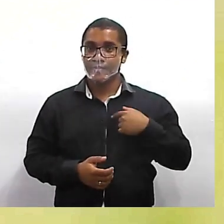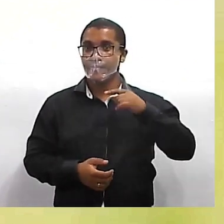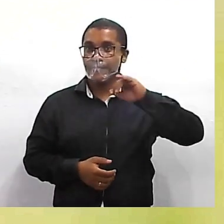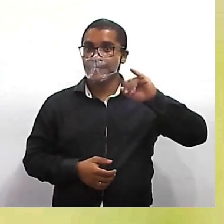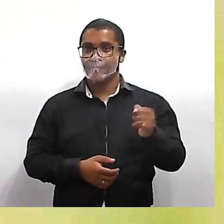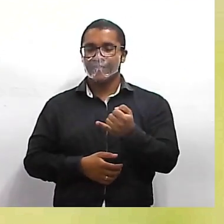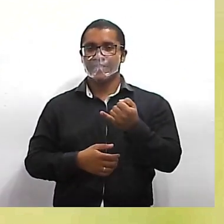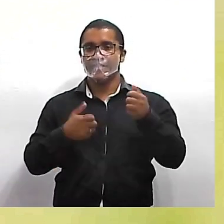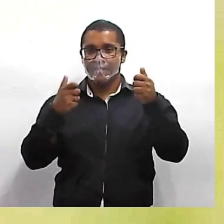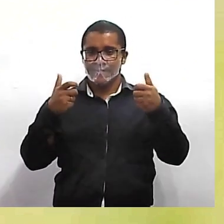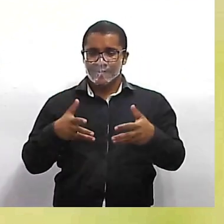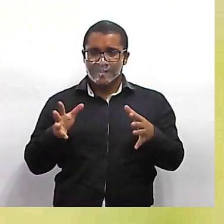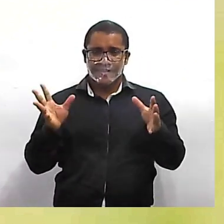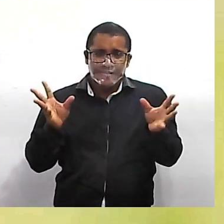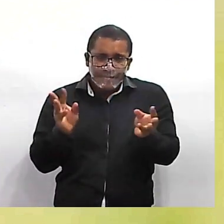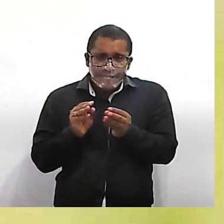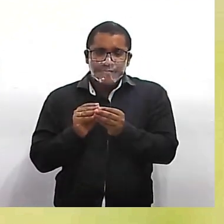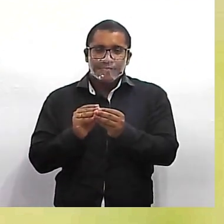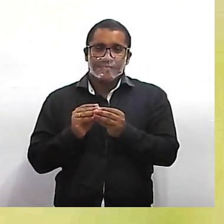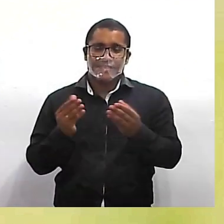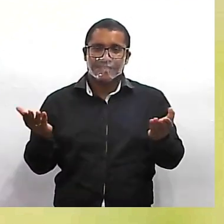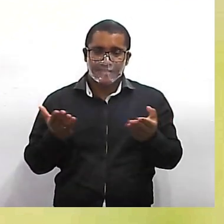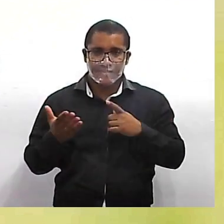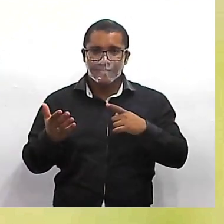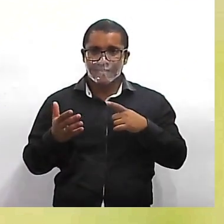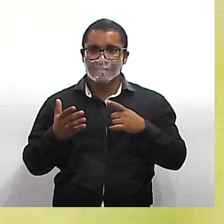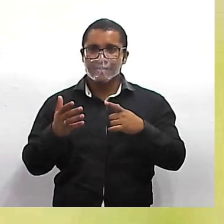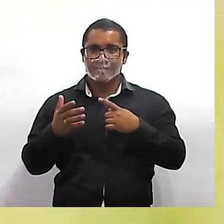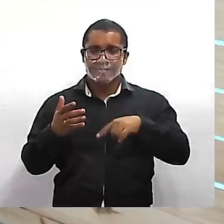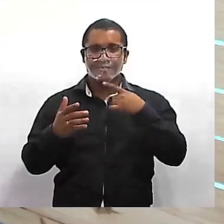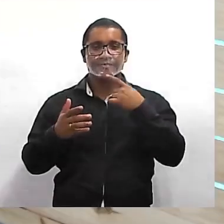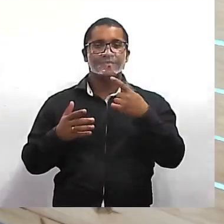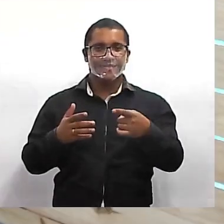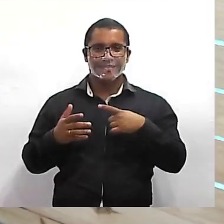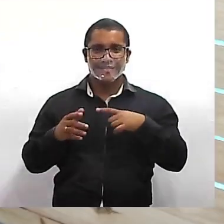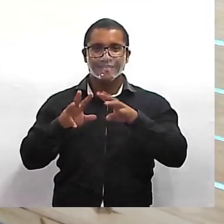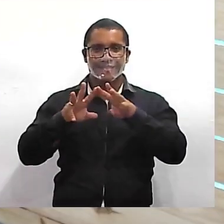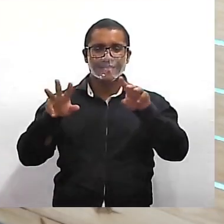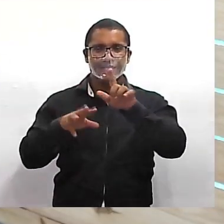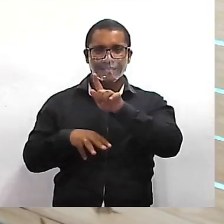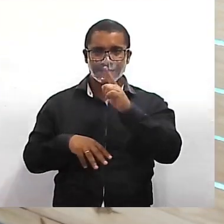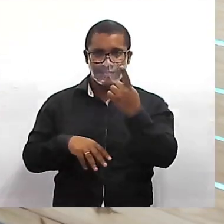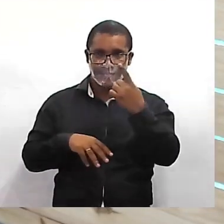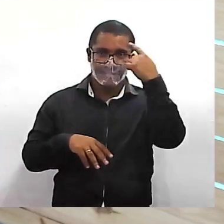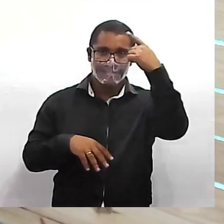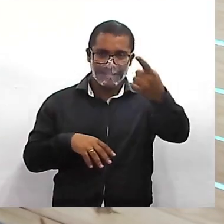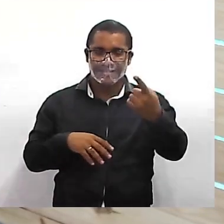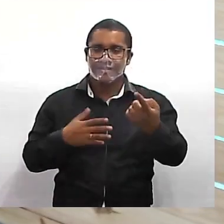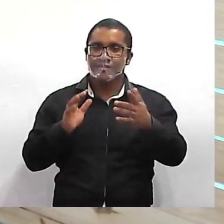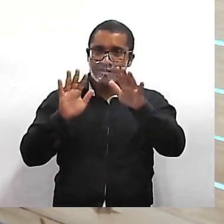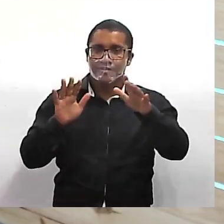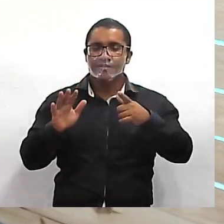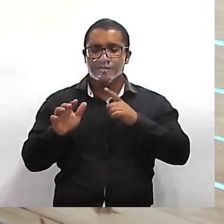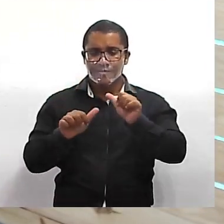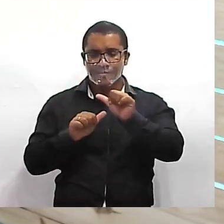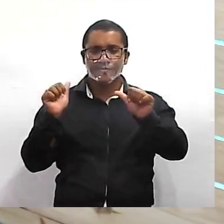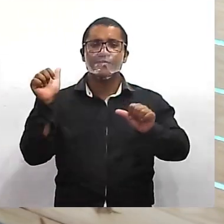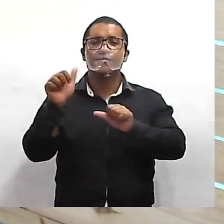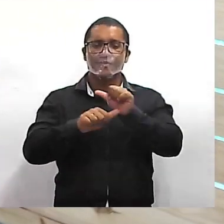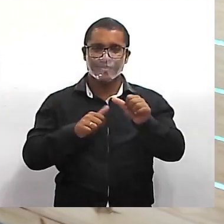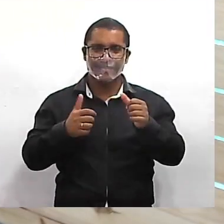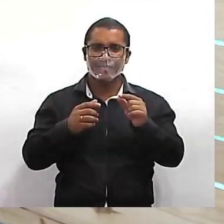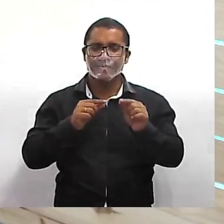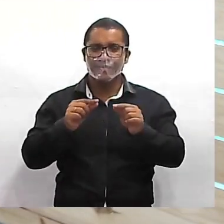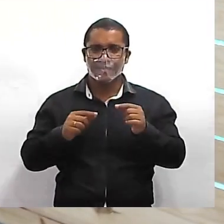para fazer uma leitura aqui breve, né, dessa matéria que eu acabei de comentar do site do G1. Né? Sobre essa reinvenção,